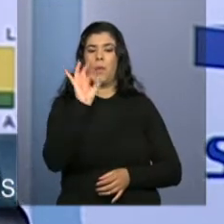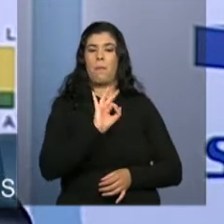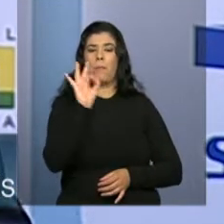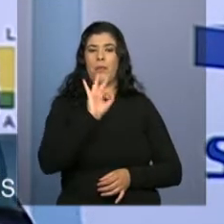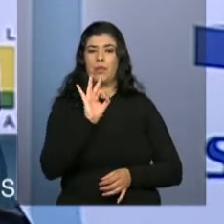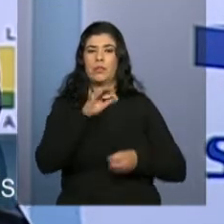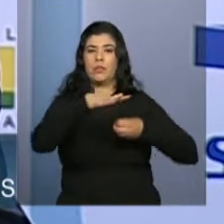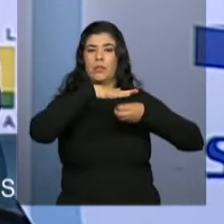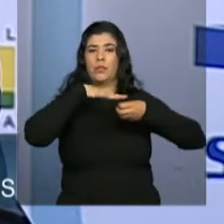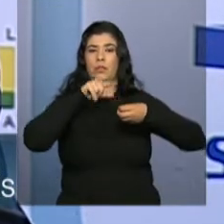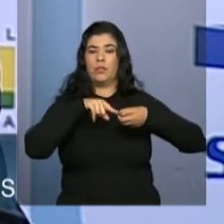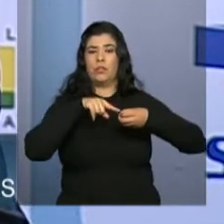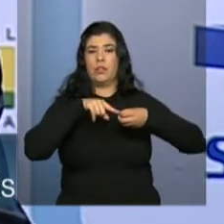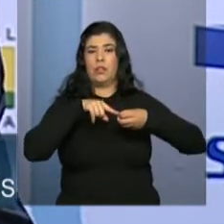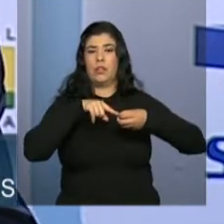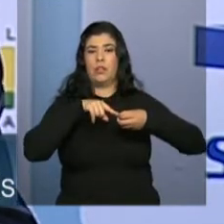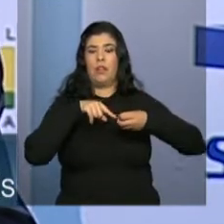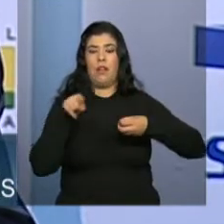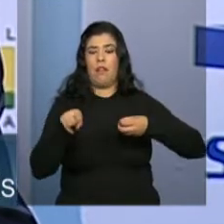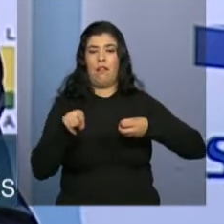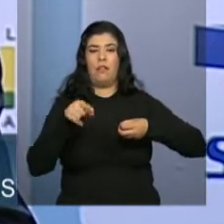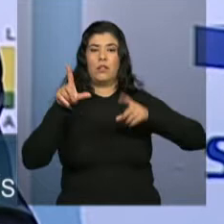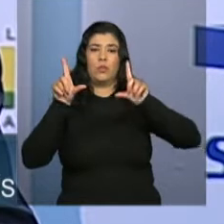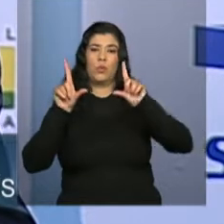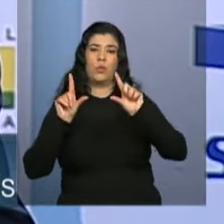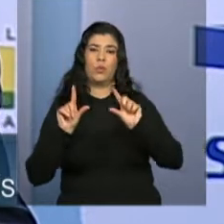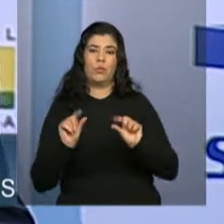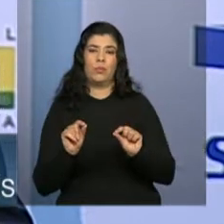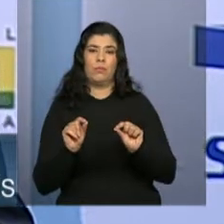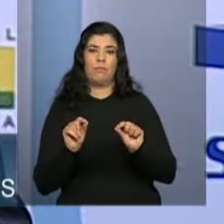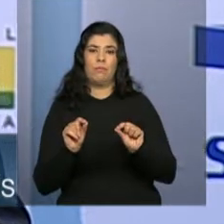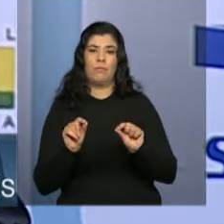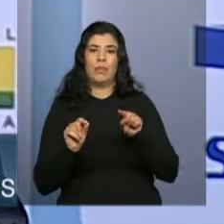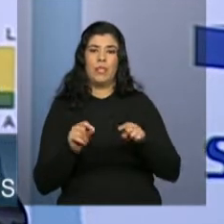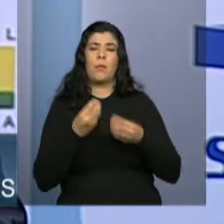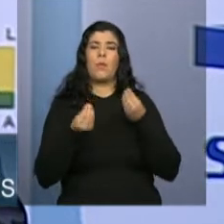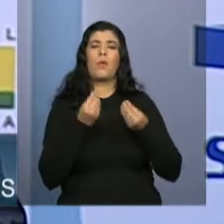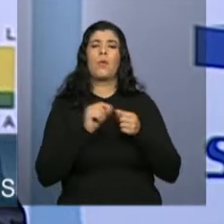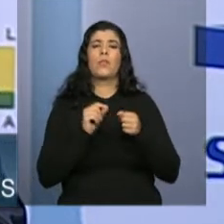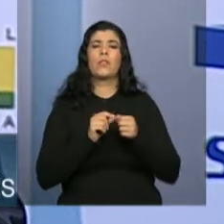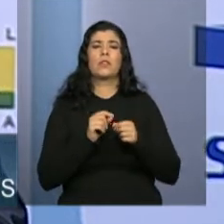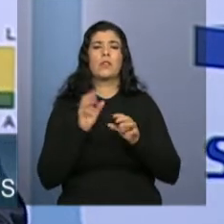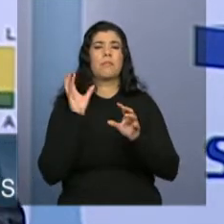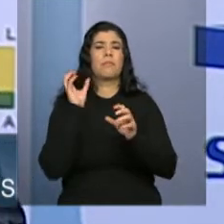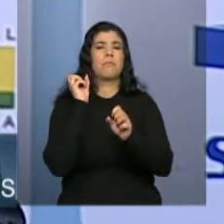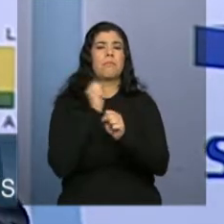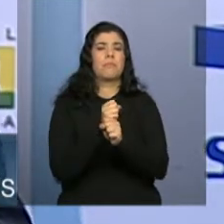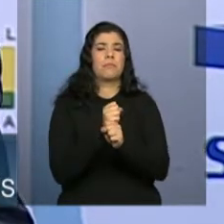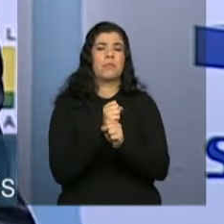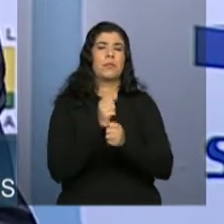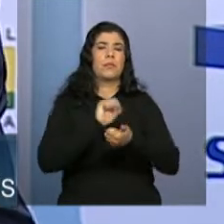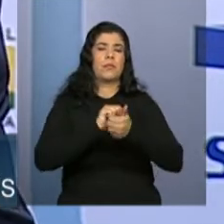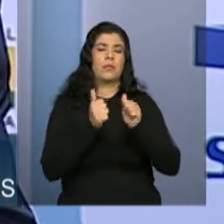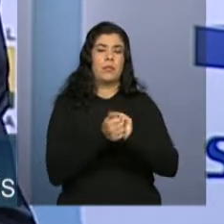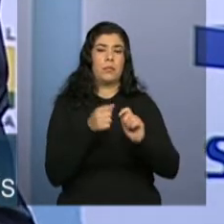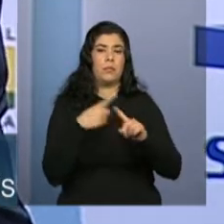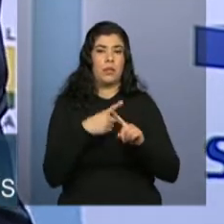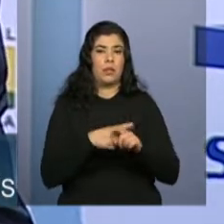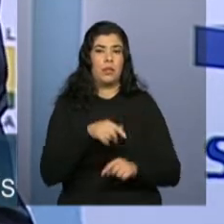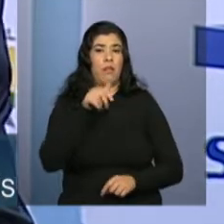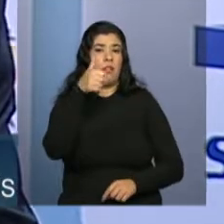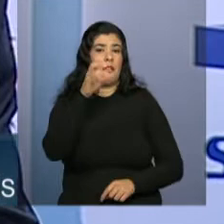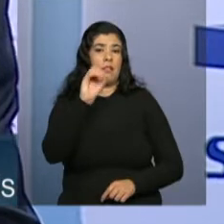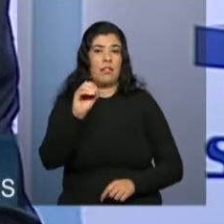aplica como se fosse redutores né então porque é que Neve pode ser aplicado em si cheio de novo porque você tem 10